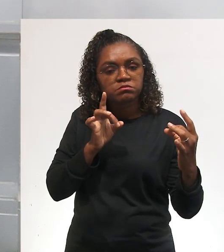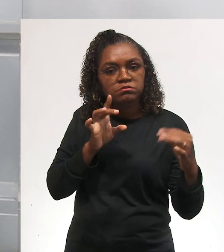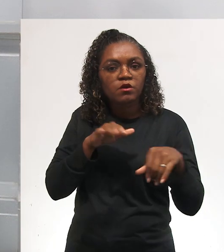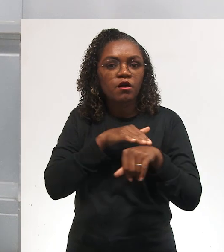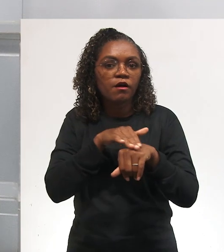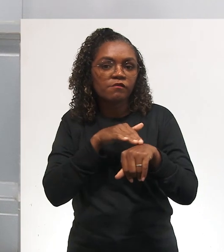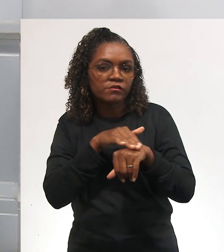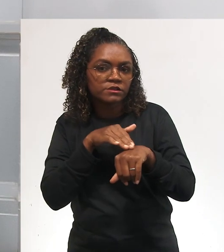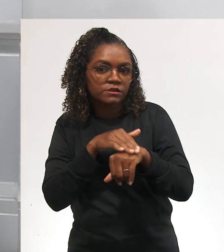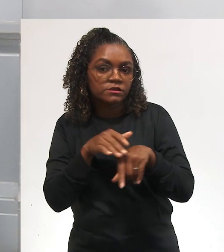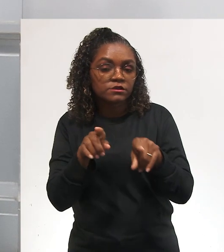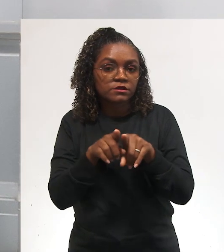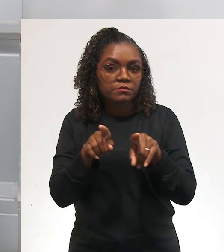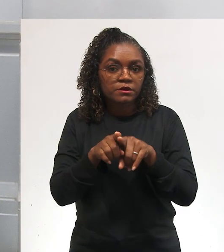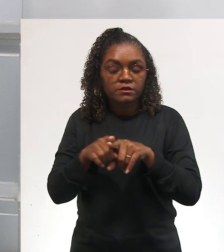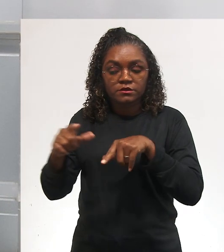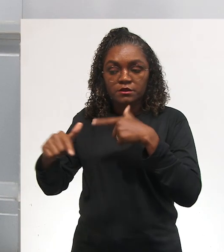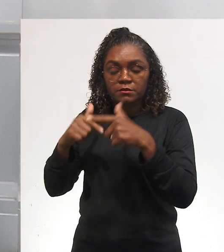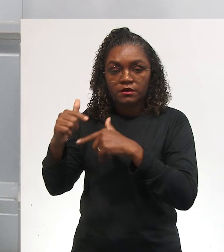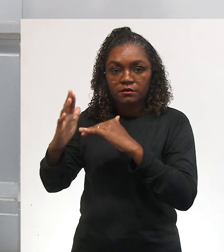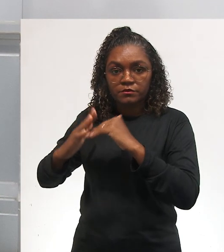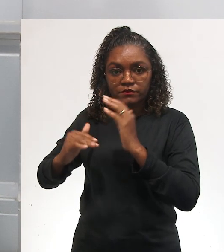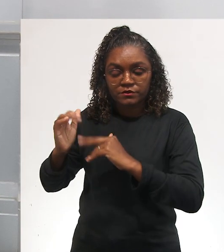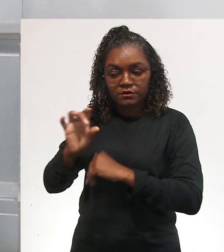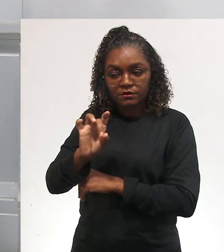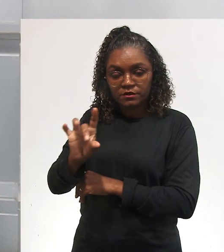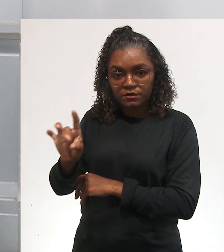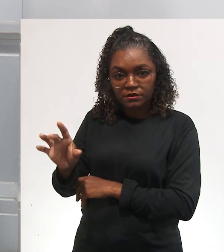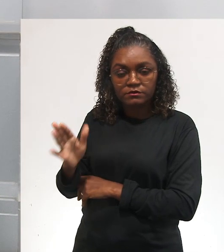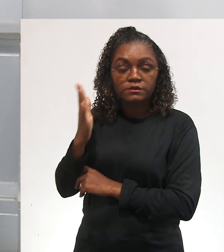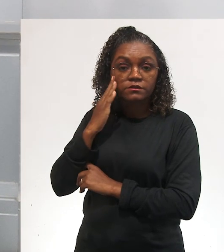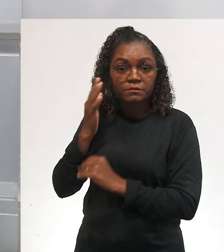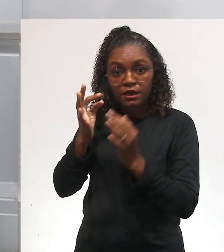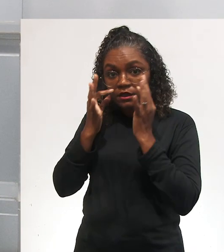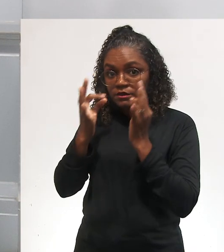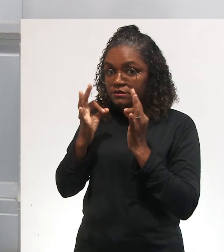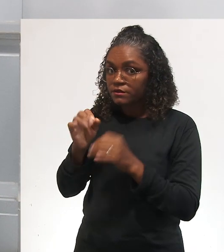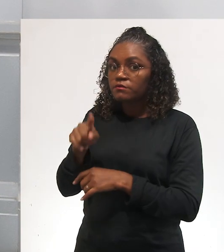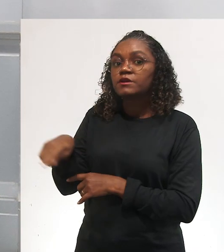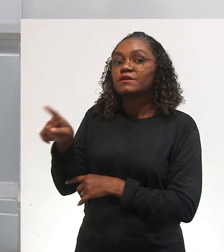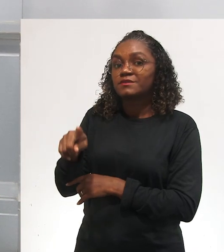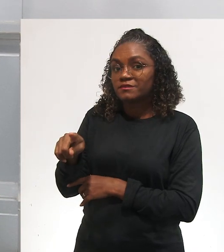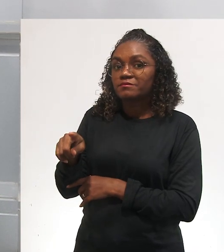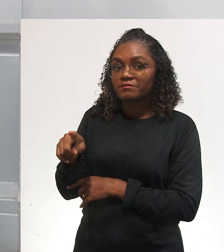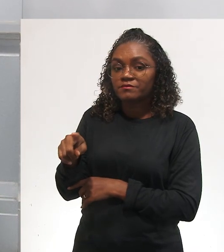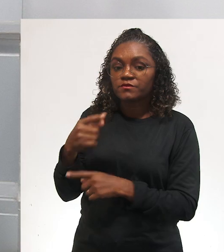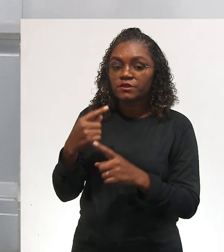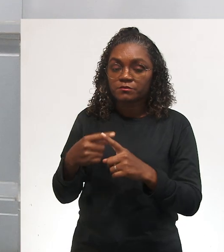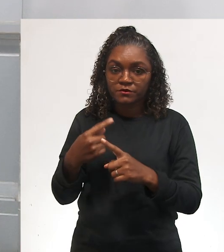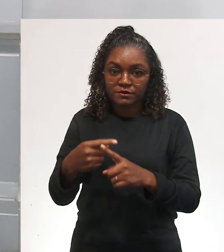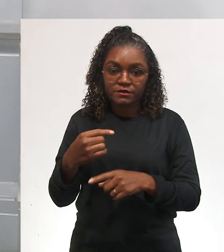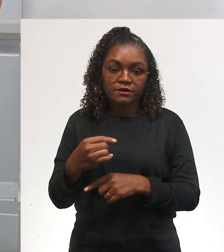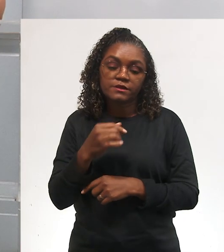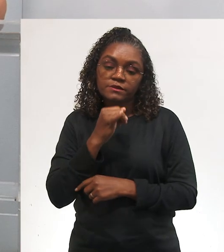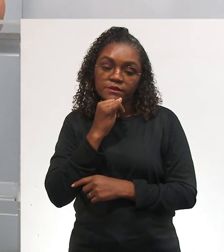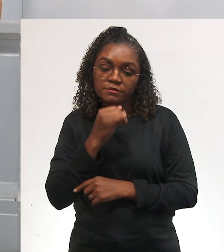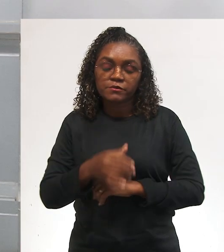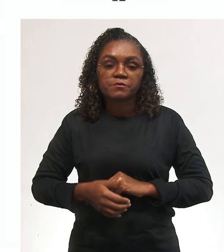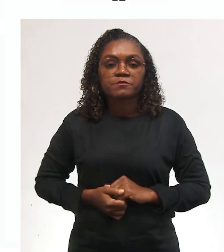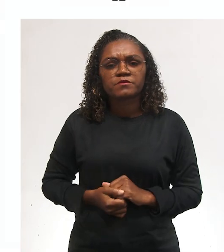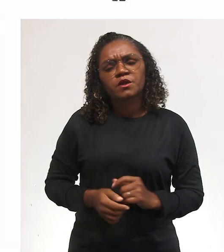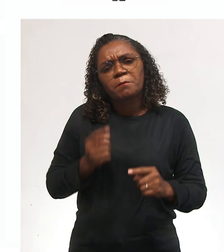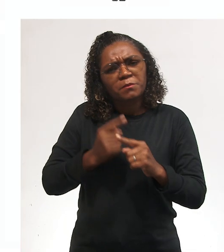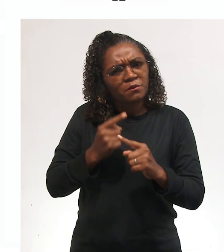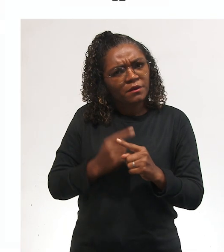Ficar atento também aos colaboradores, o que está acontecendo, né? Para que, através dessa